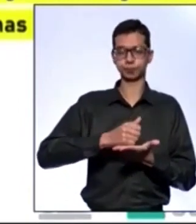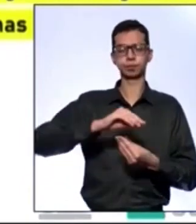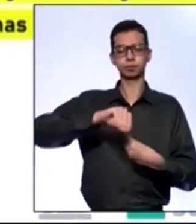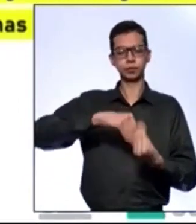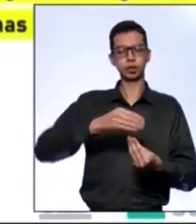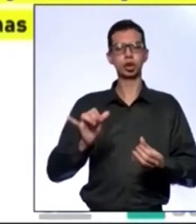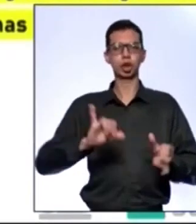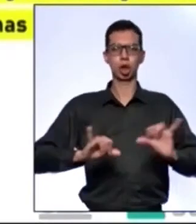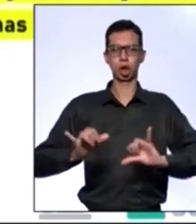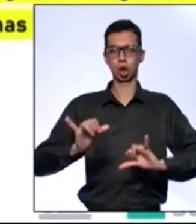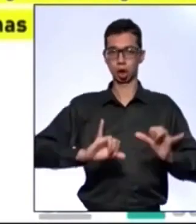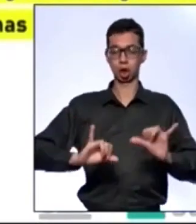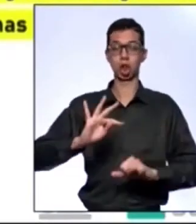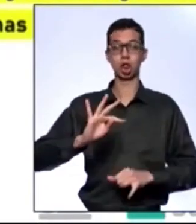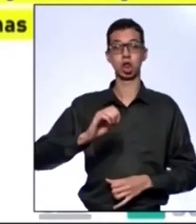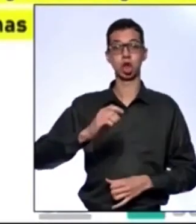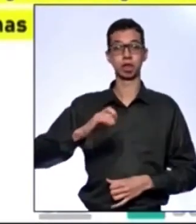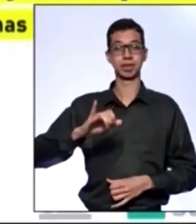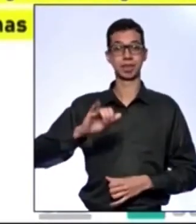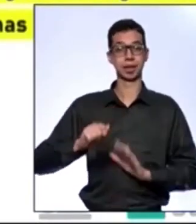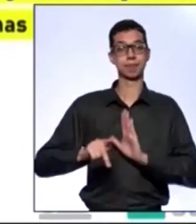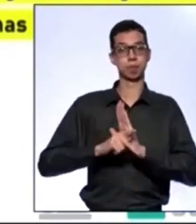animais. Então,